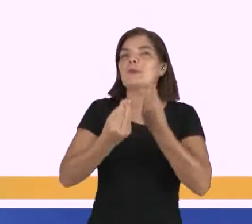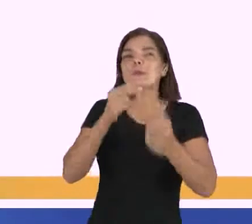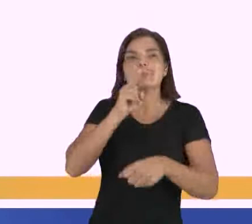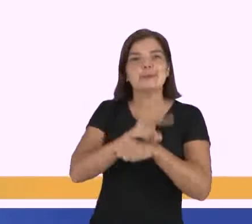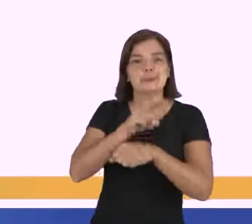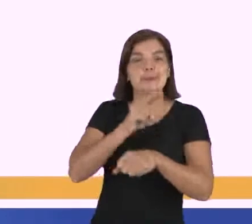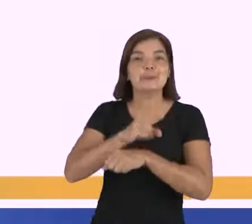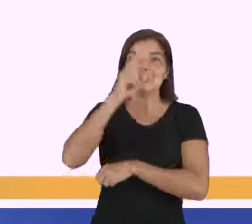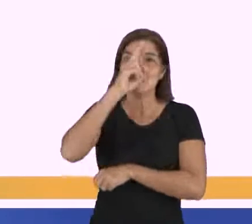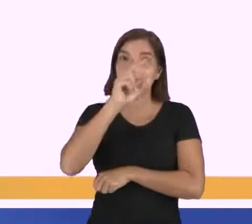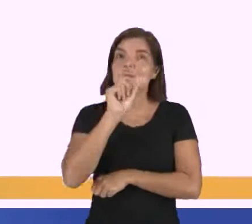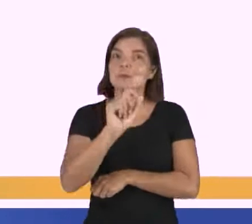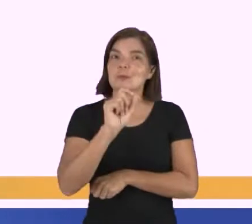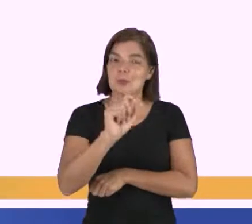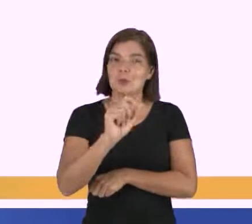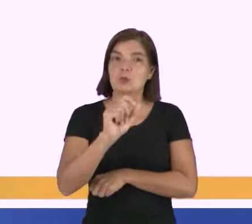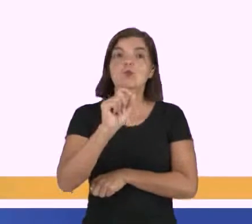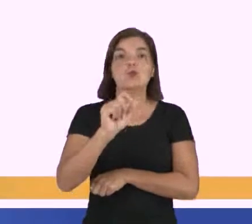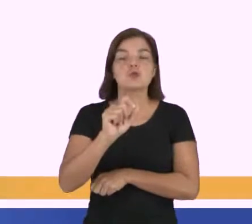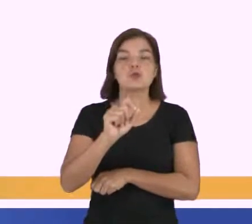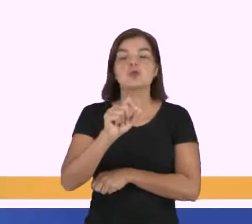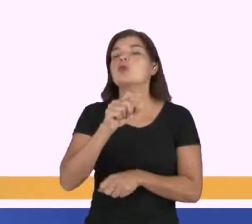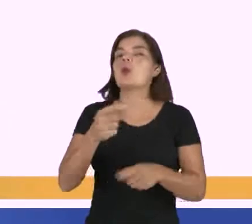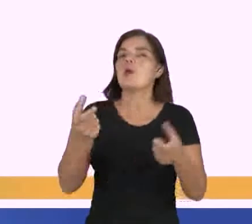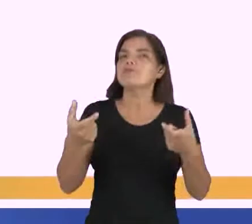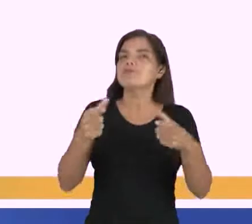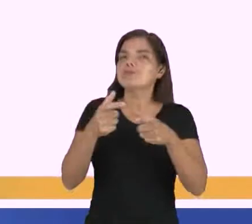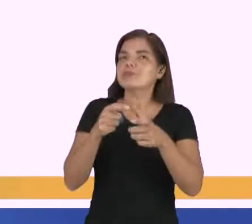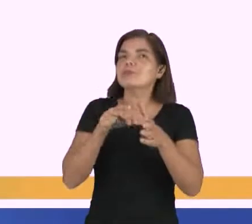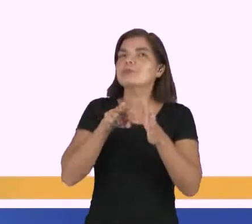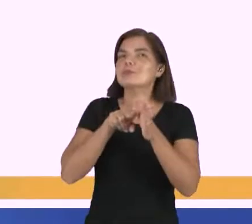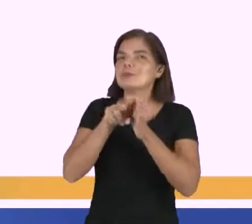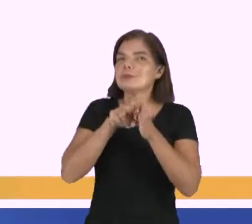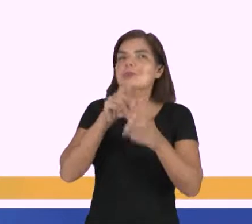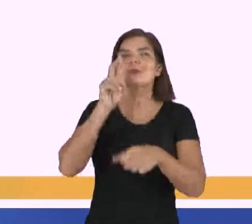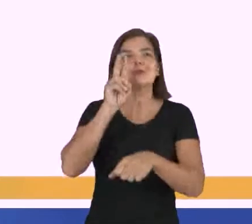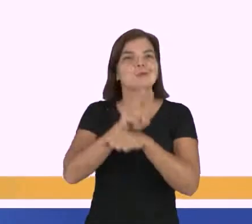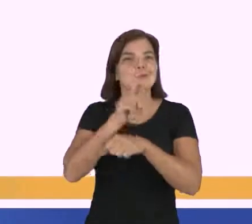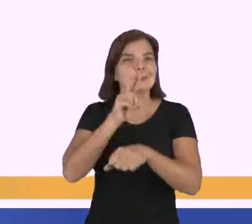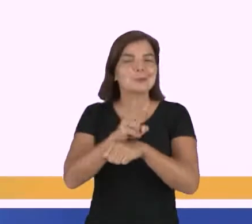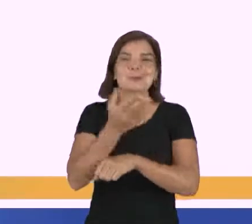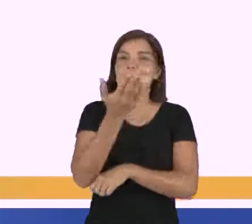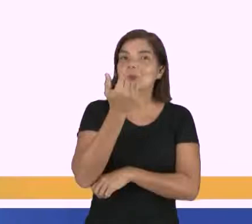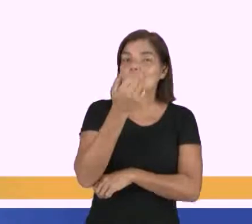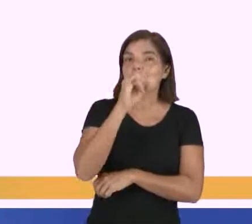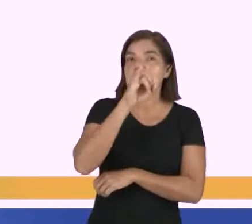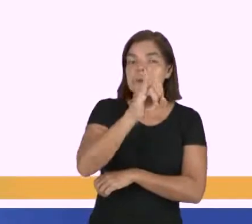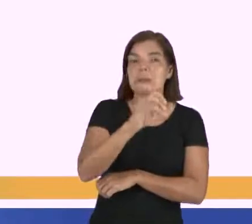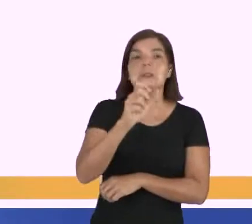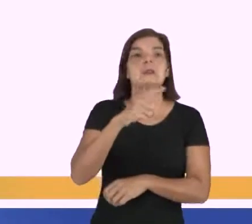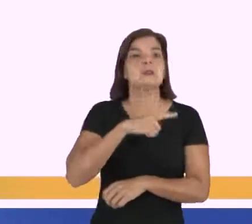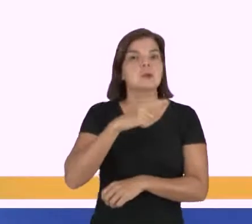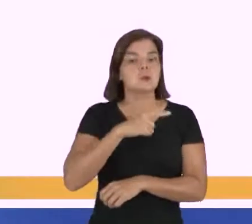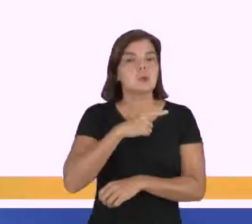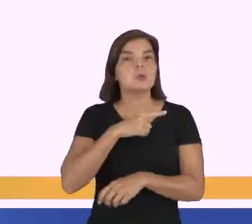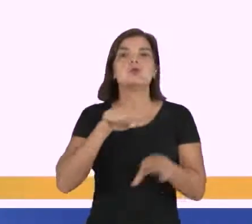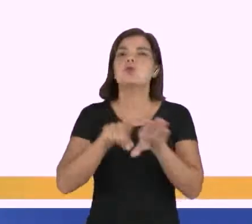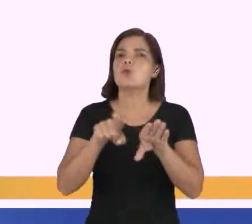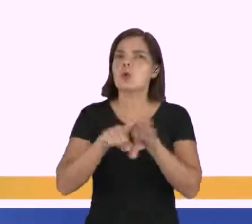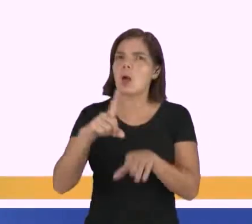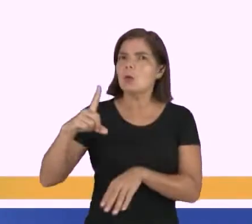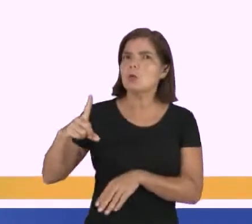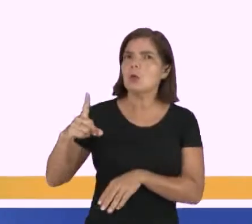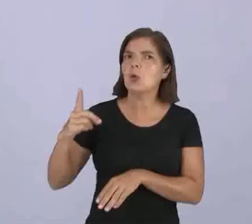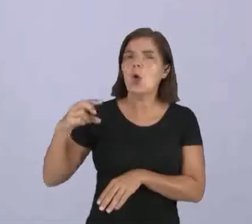Porque a gente tem que lembrar aí do processo de microbiologia de alimentos, Lembra que se eu dou condições para que os micro-organismos